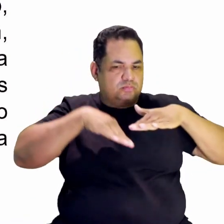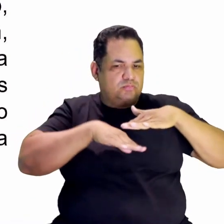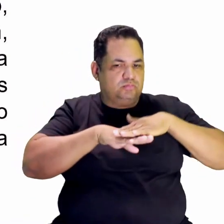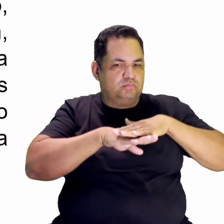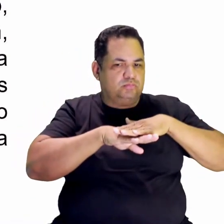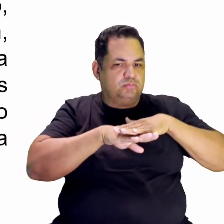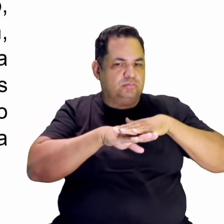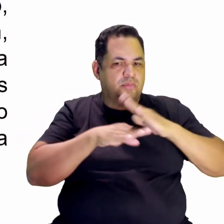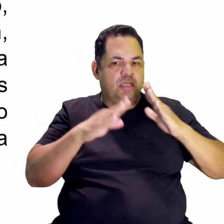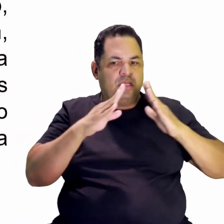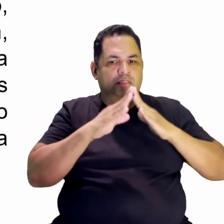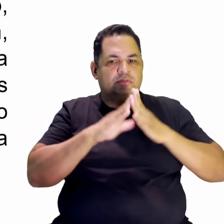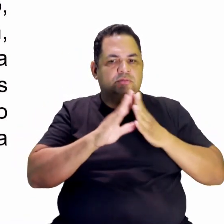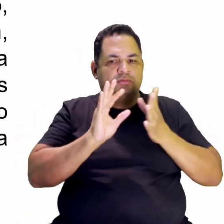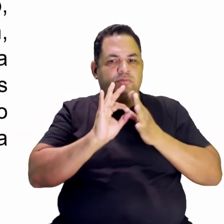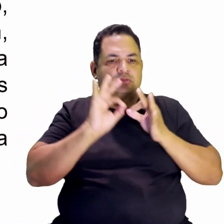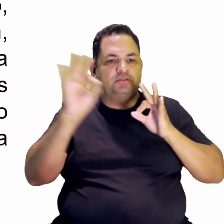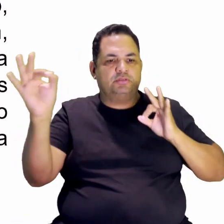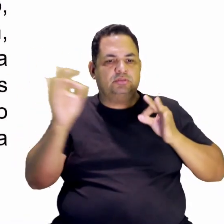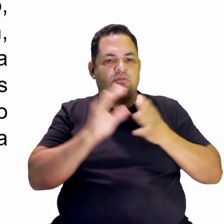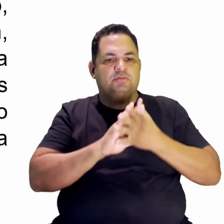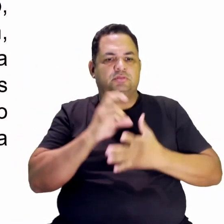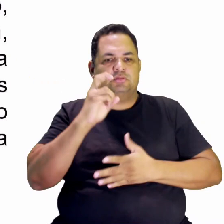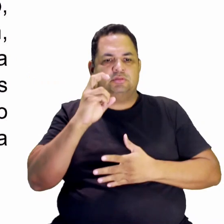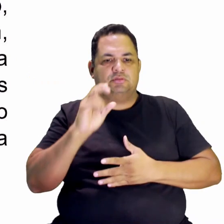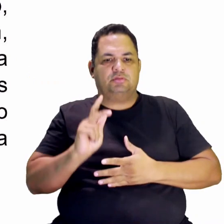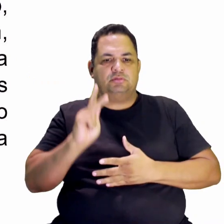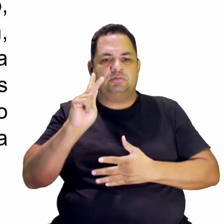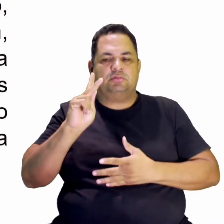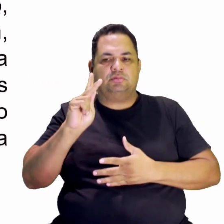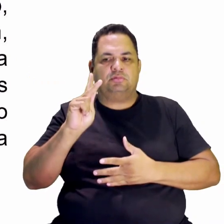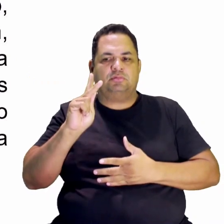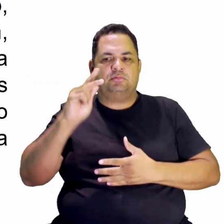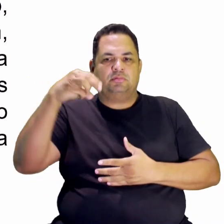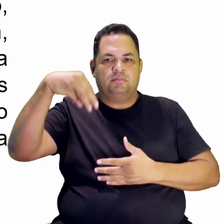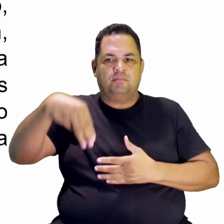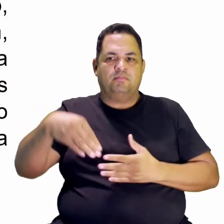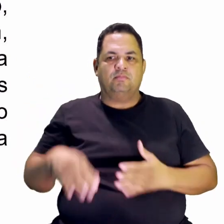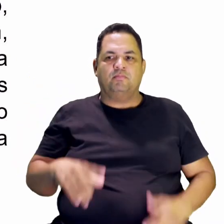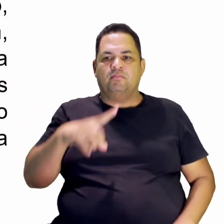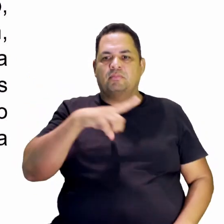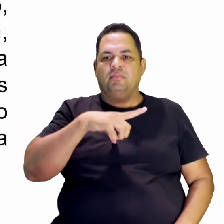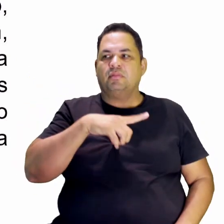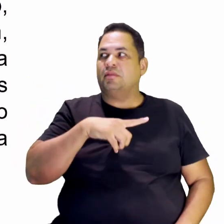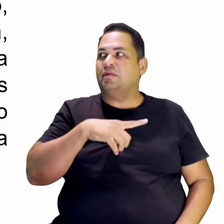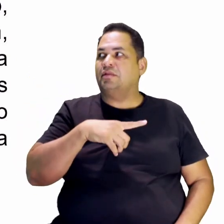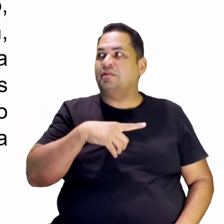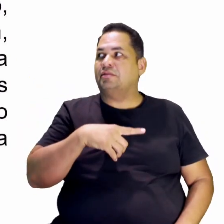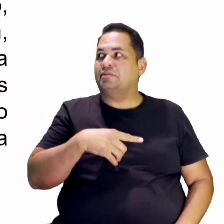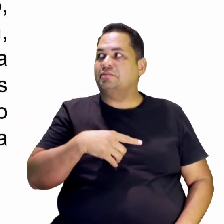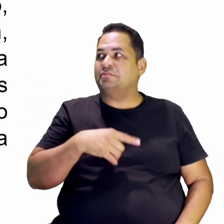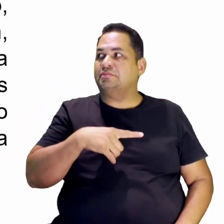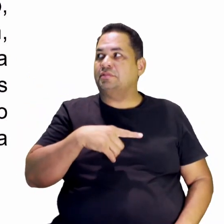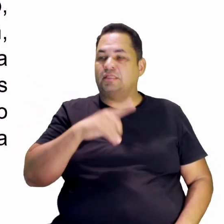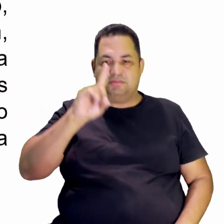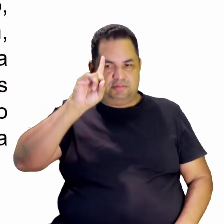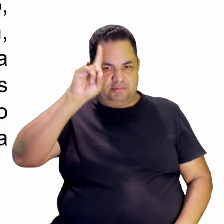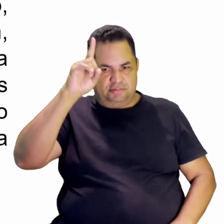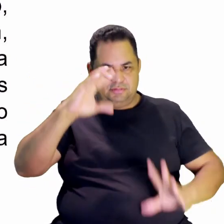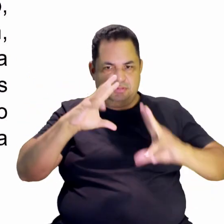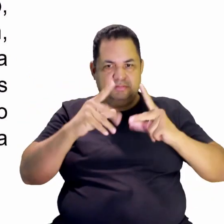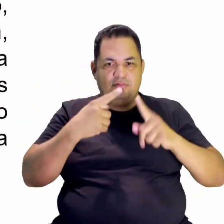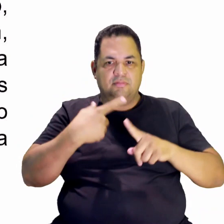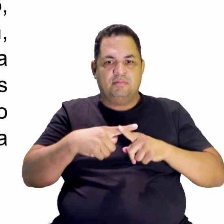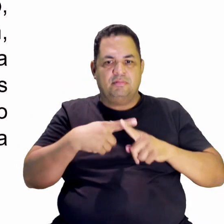5 quilômetros do local da festa. Olha bem. Então, de qualquer maneira, tiveram uma parte da responsabilidade, não toda,